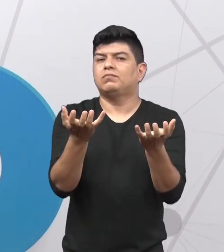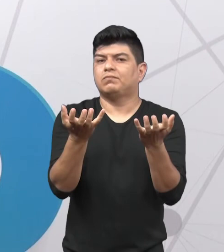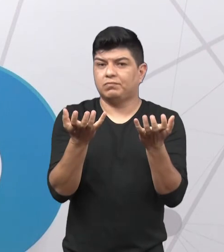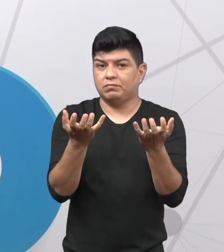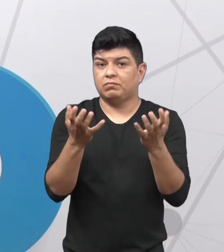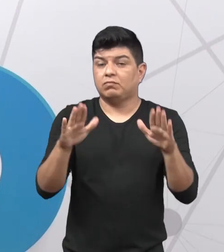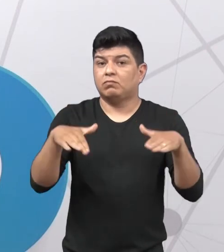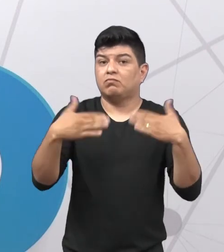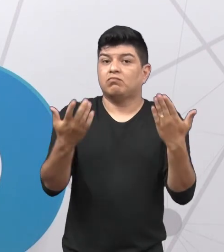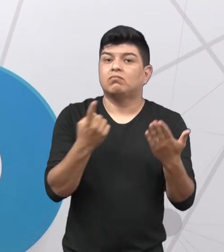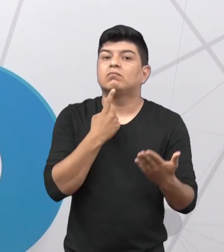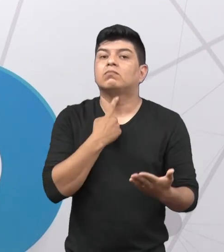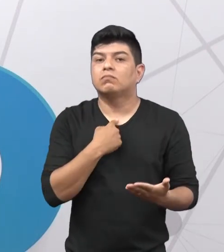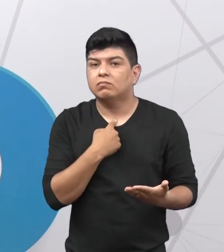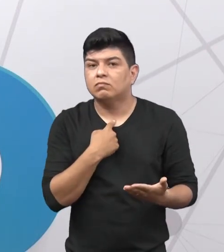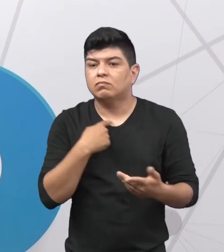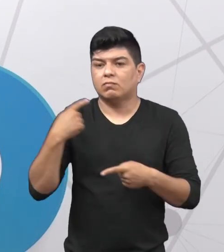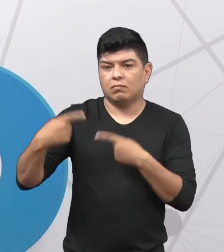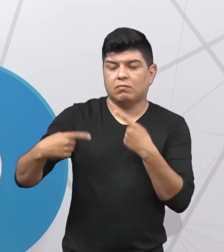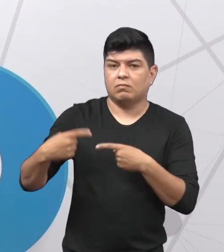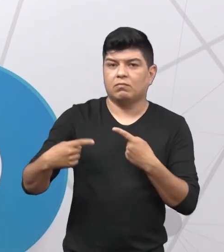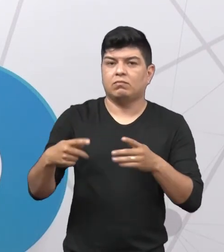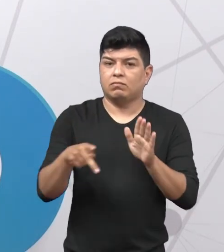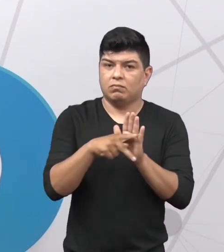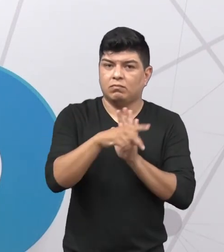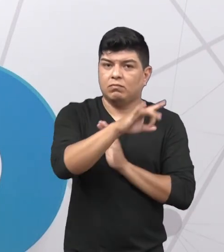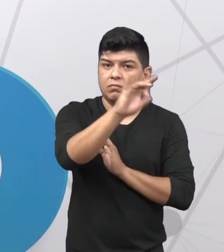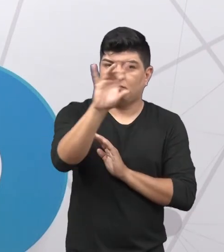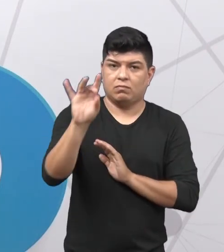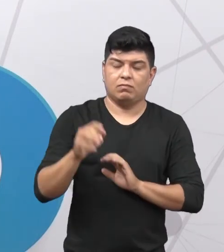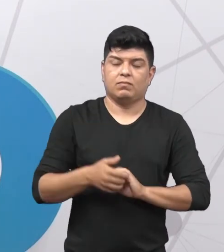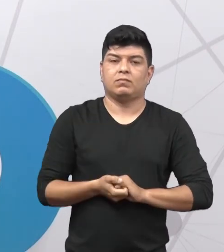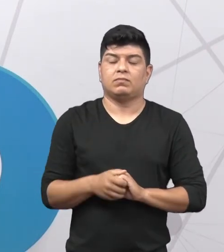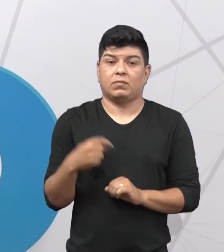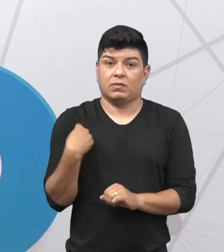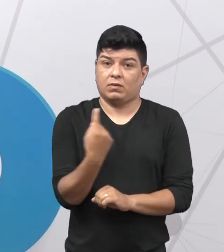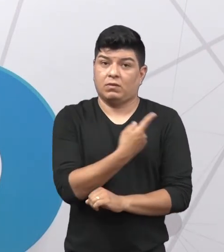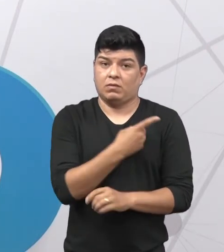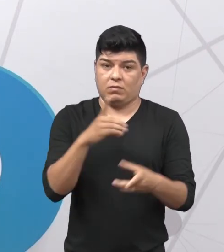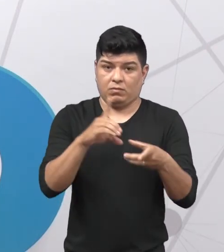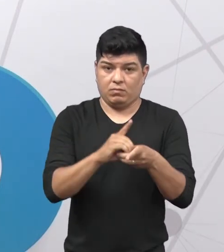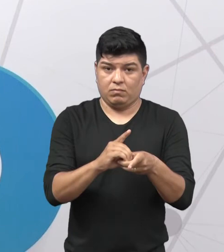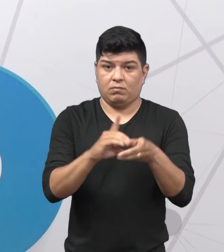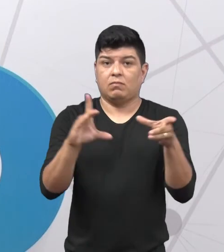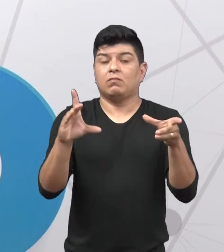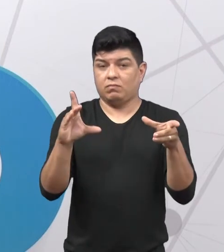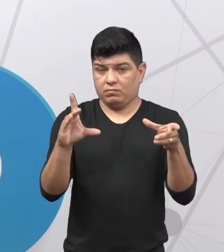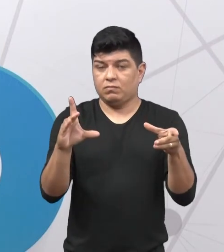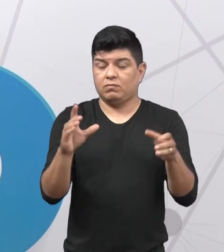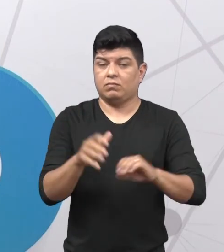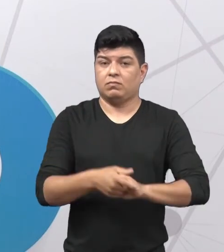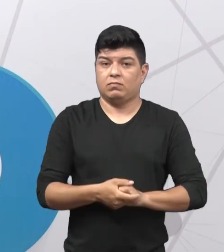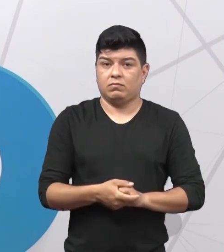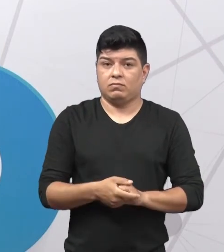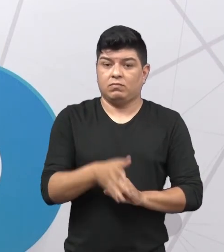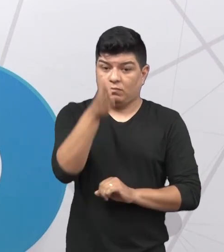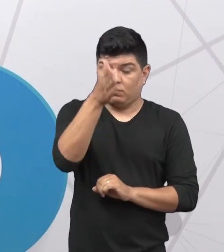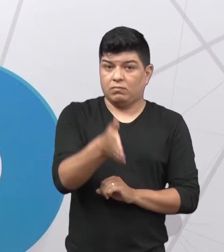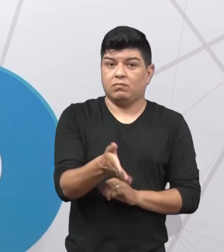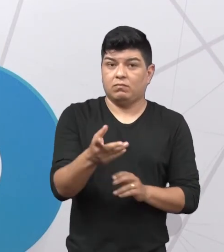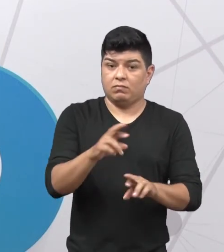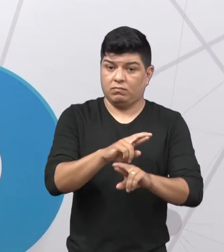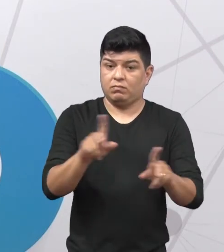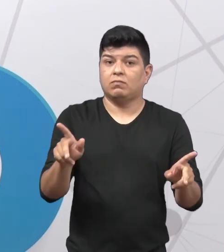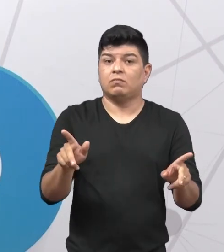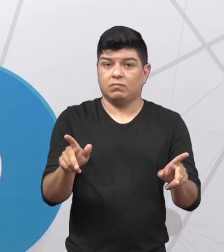quais eram os interesses políticos delas. A nossa democracia, ela é uma democracia indireta.